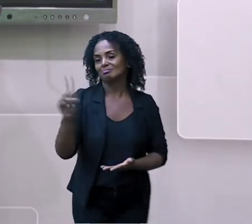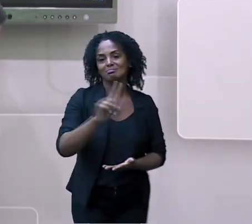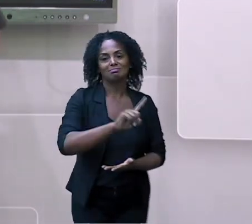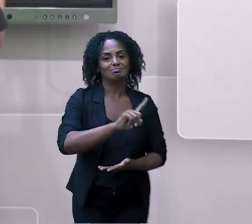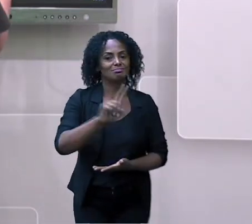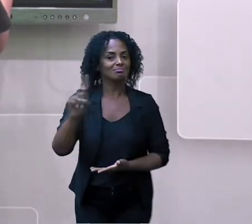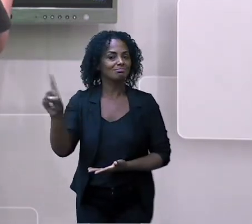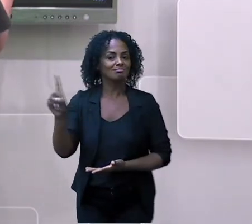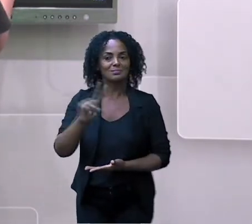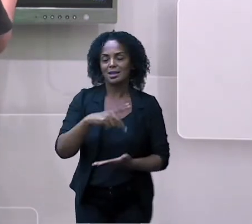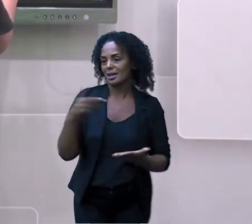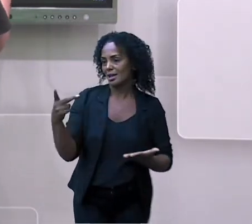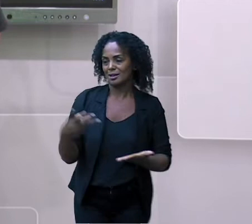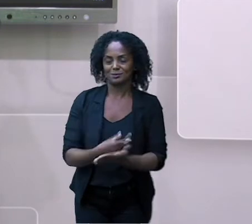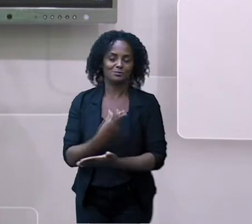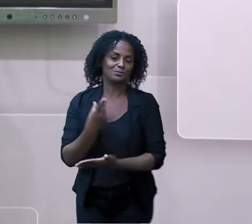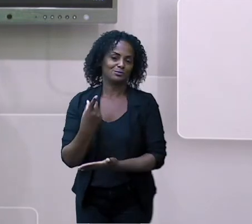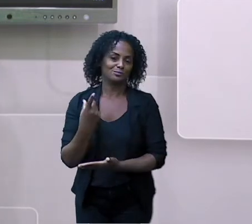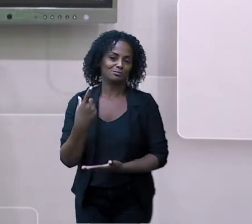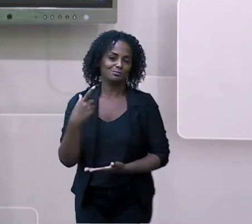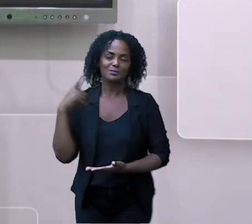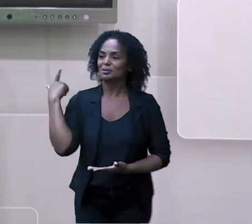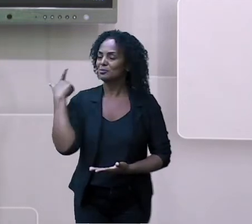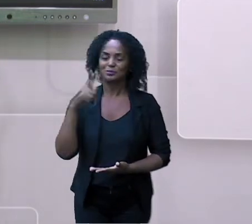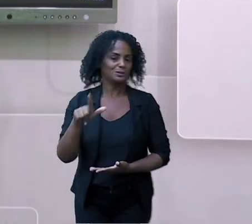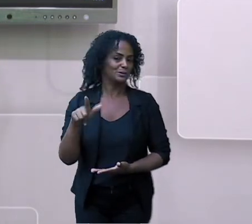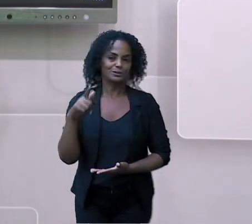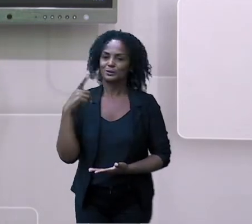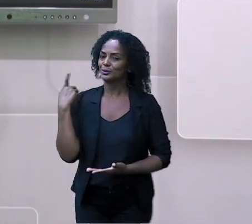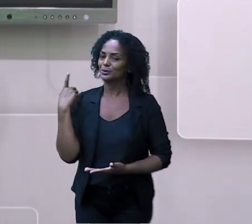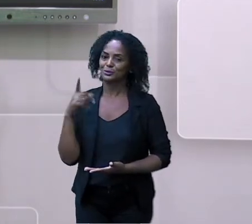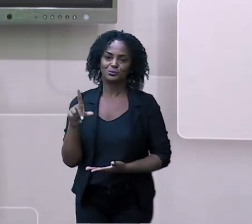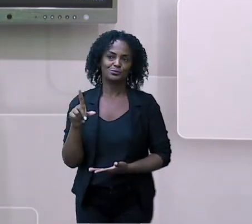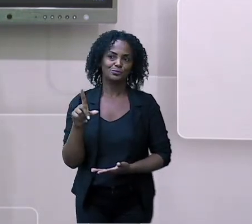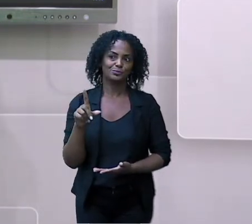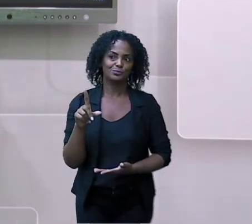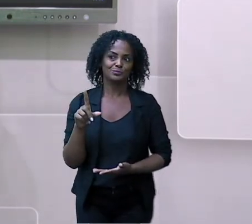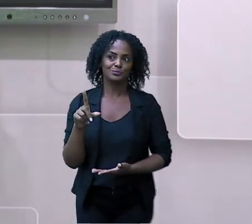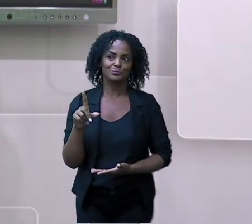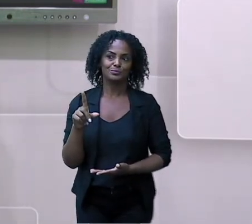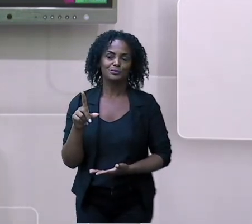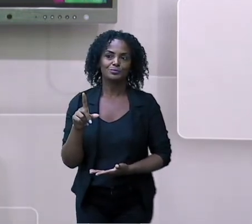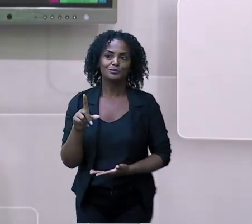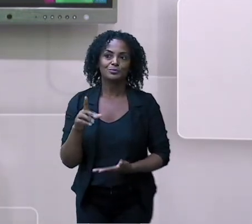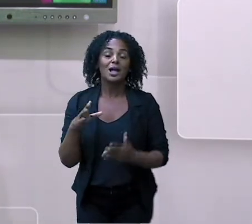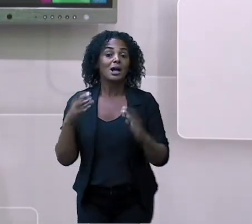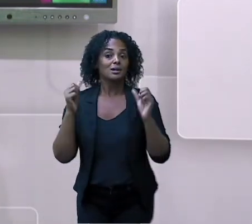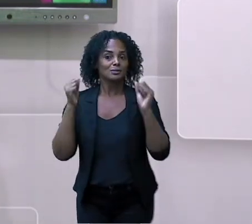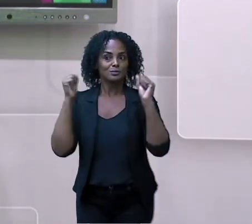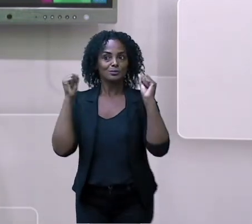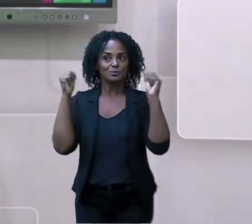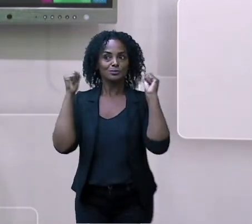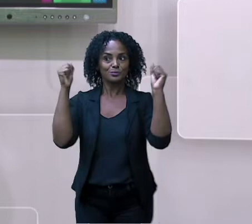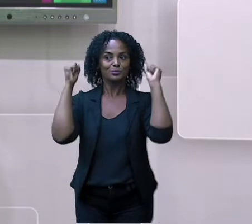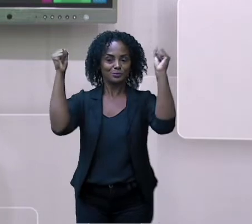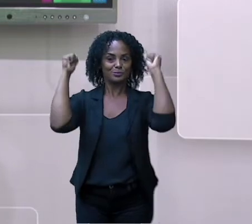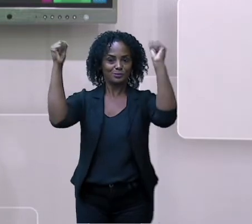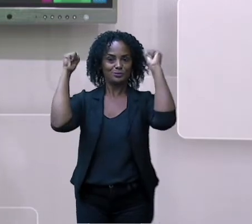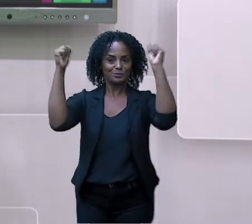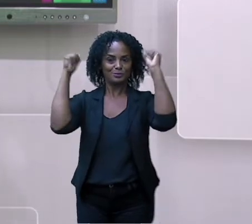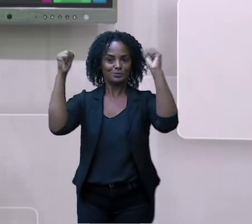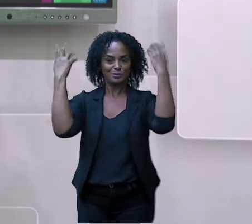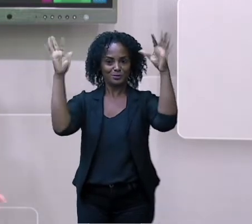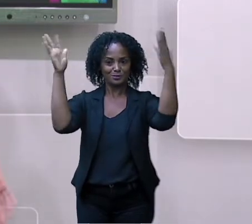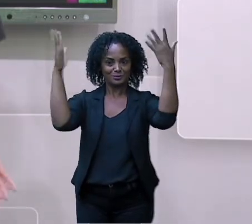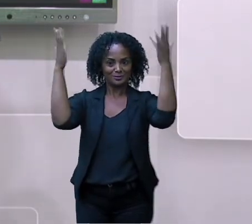Calma. Ué. É, como diz, né? Vamos lá, César, ver se você ainda se lembra. Isso mesmo. Good job. Mais um